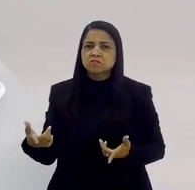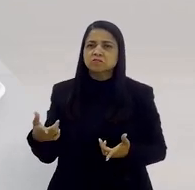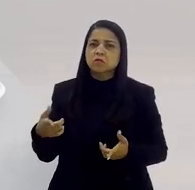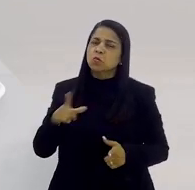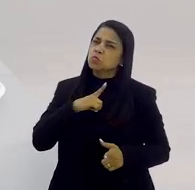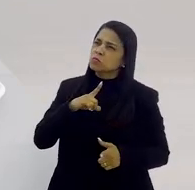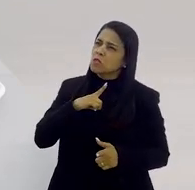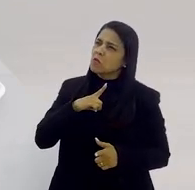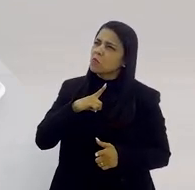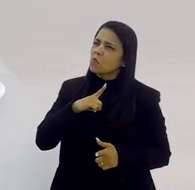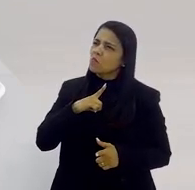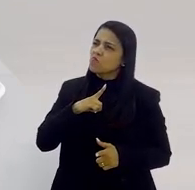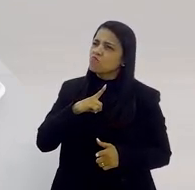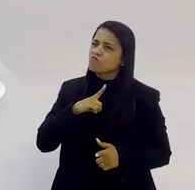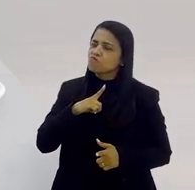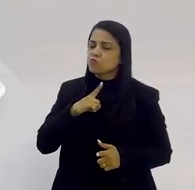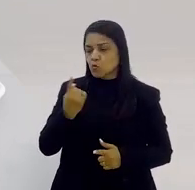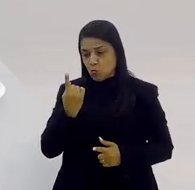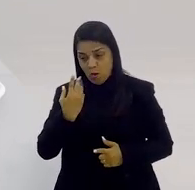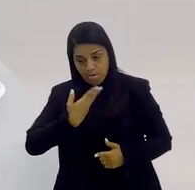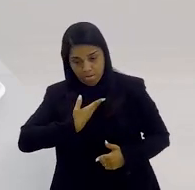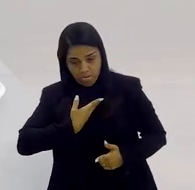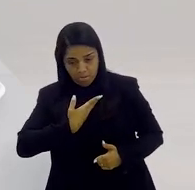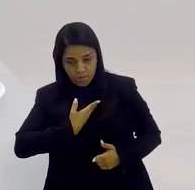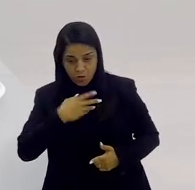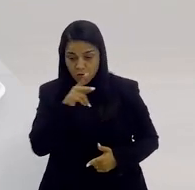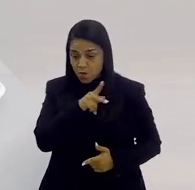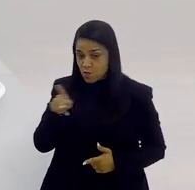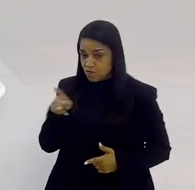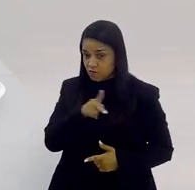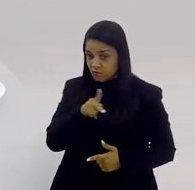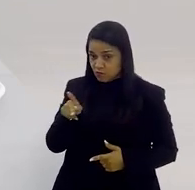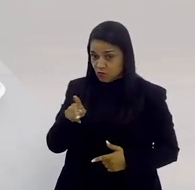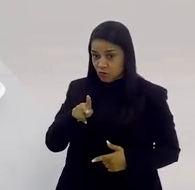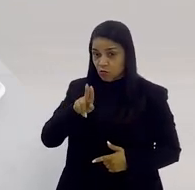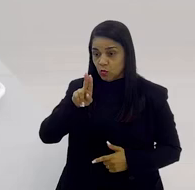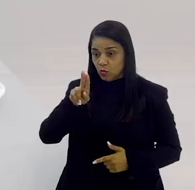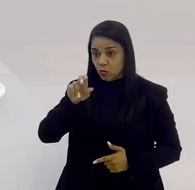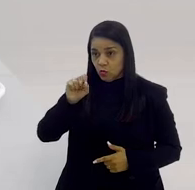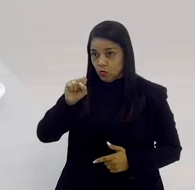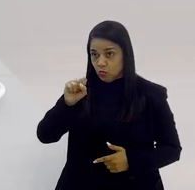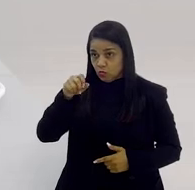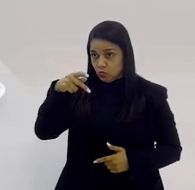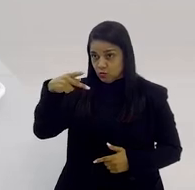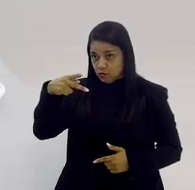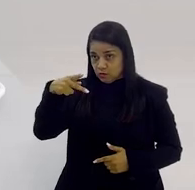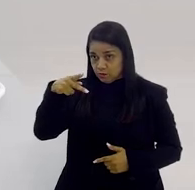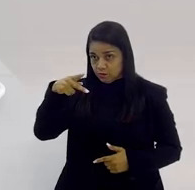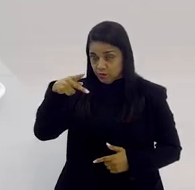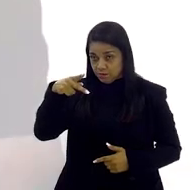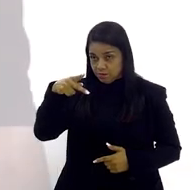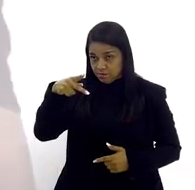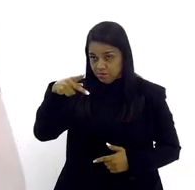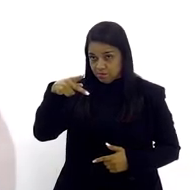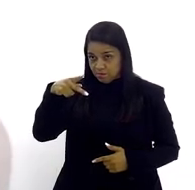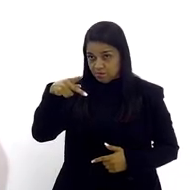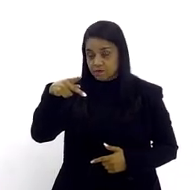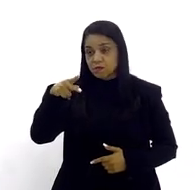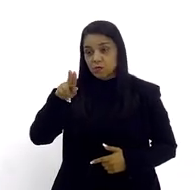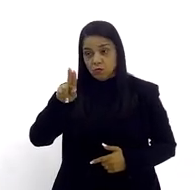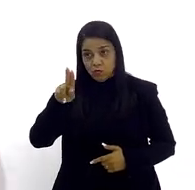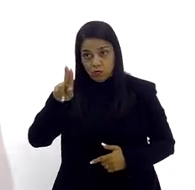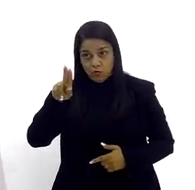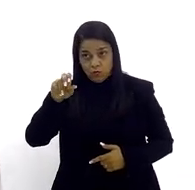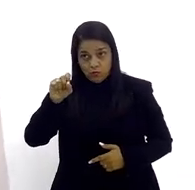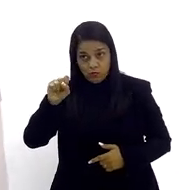tenho um amigo que é um professor da USP que ele faz uma fala